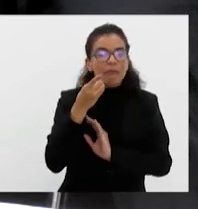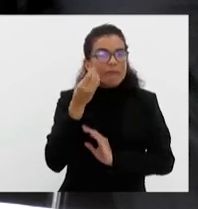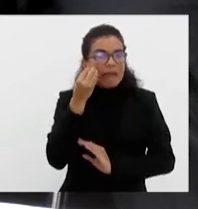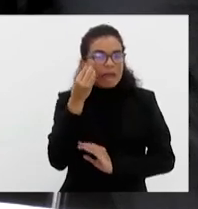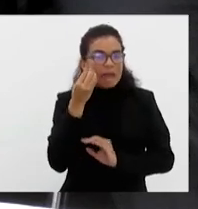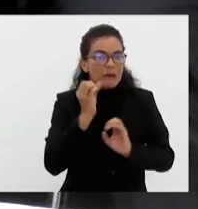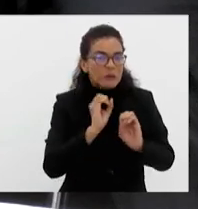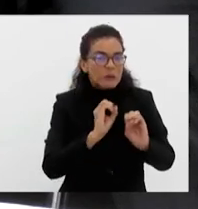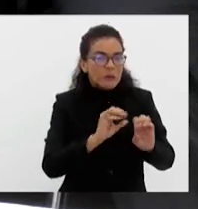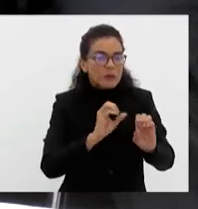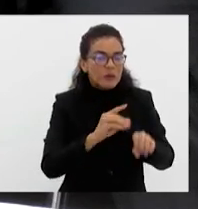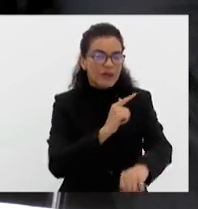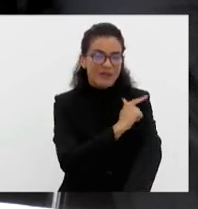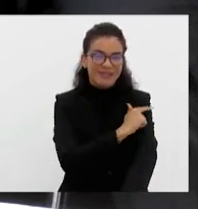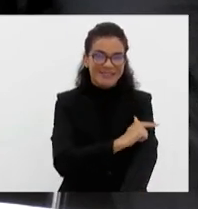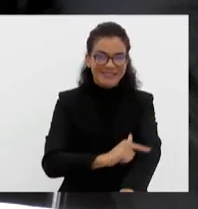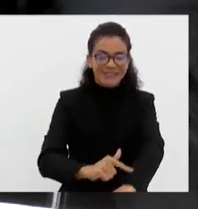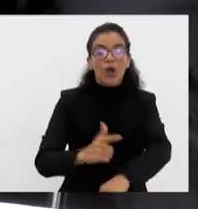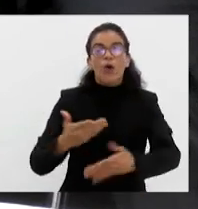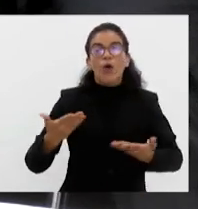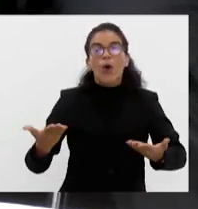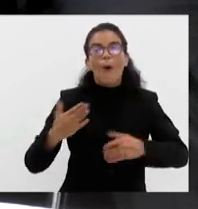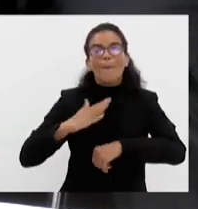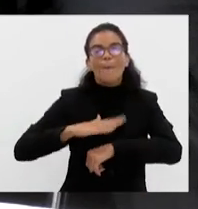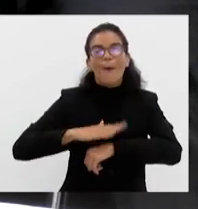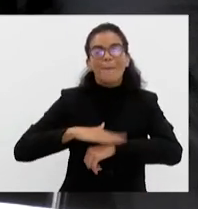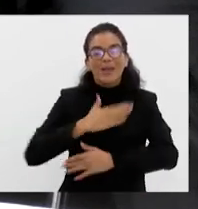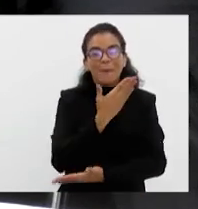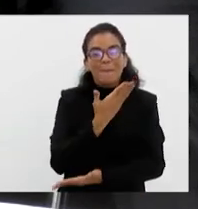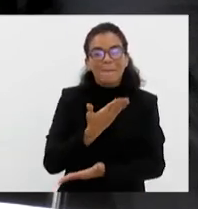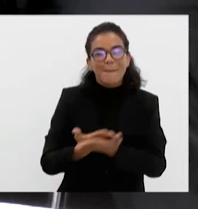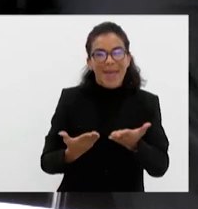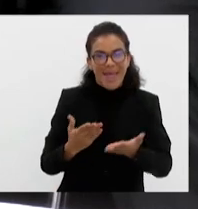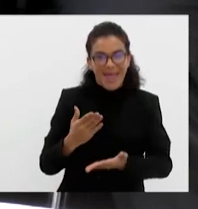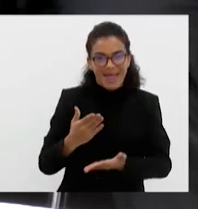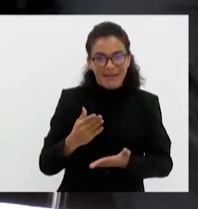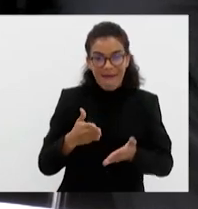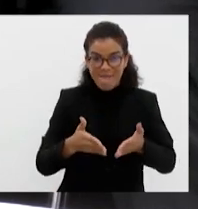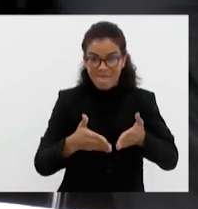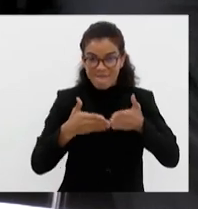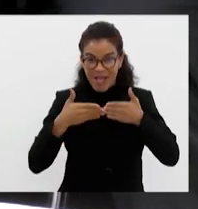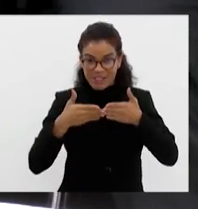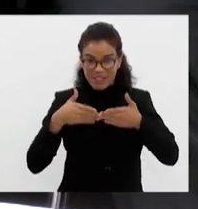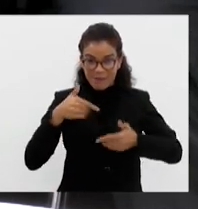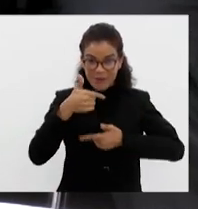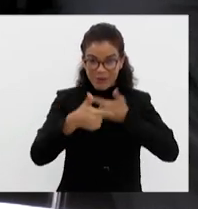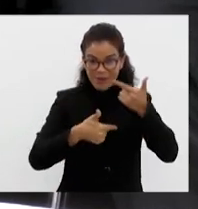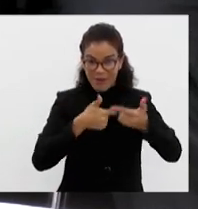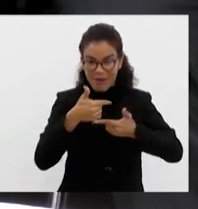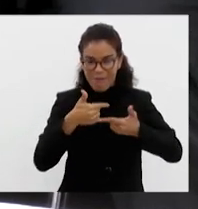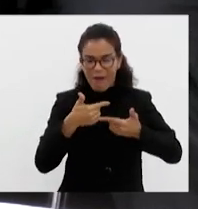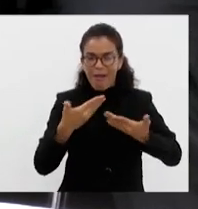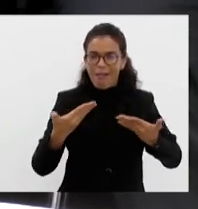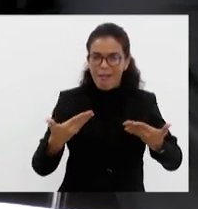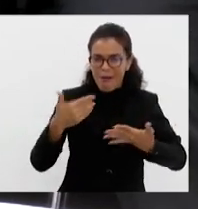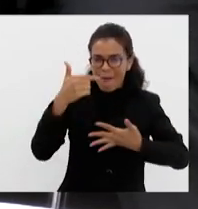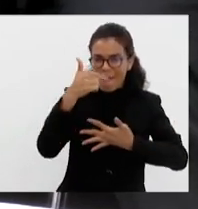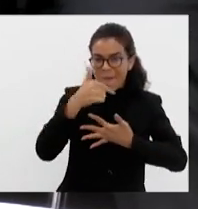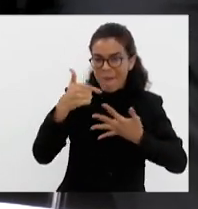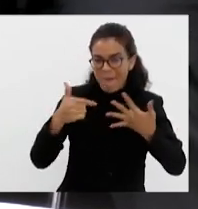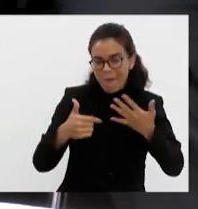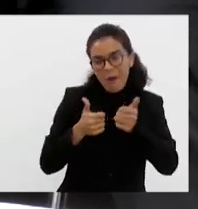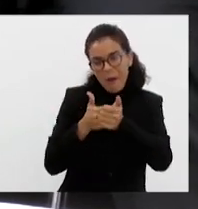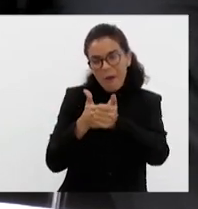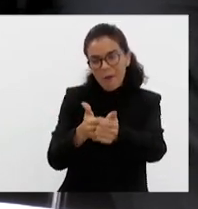que momento ele perderia esse uso, afastamento do cargo, etc. etc. Então, eu acompanho o